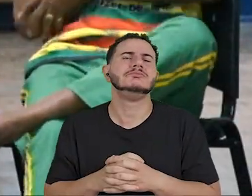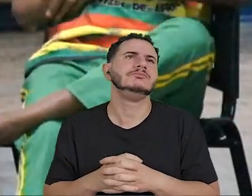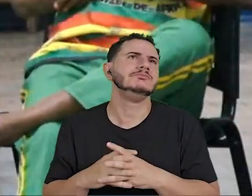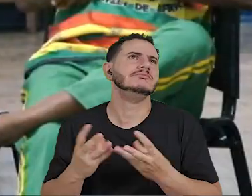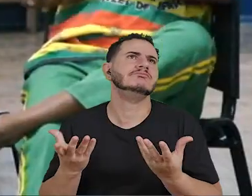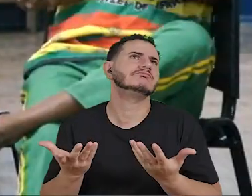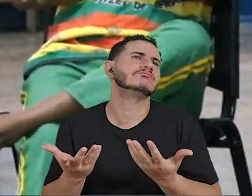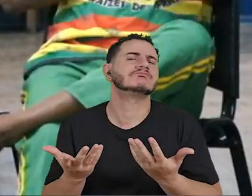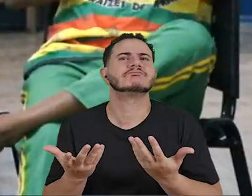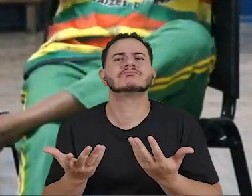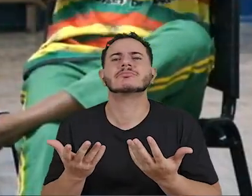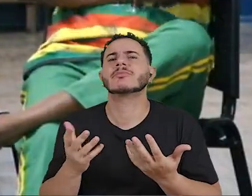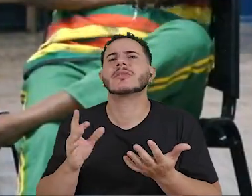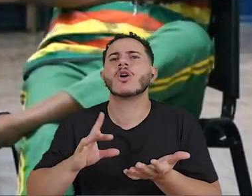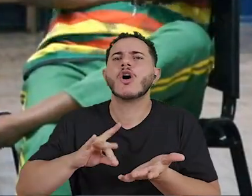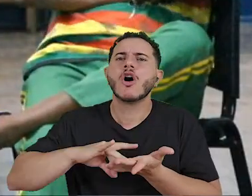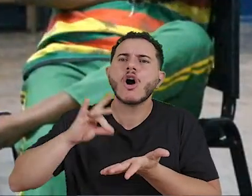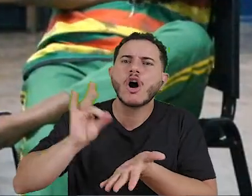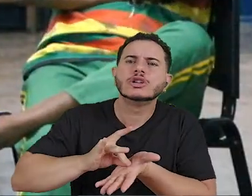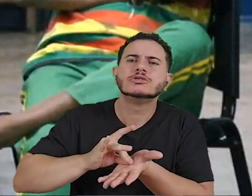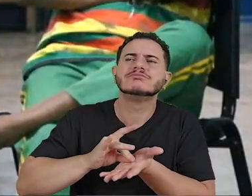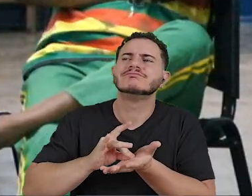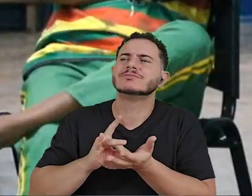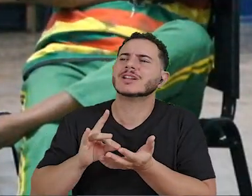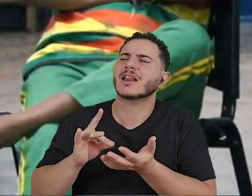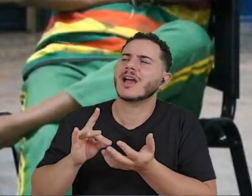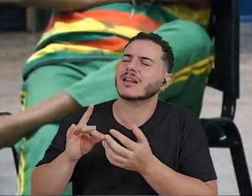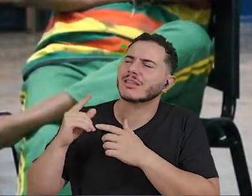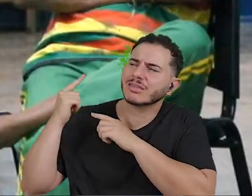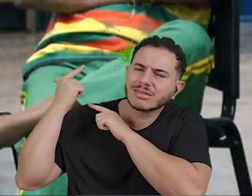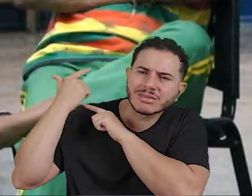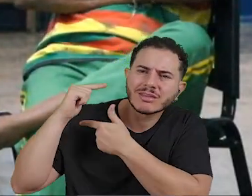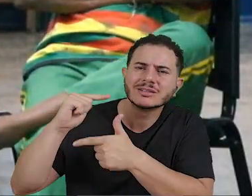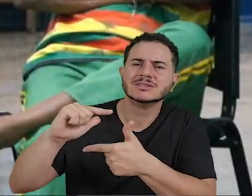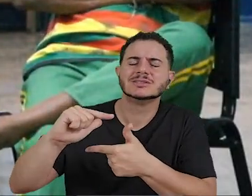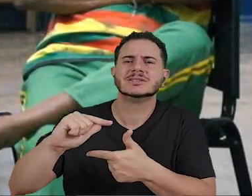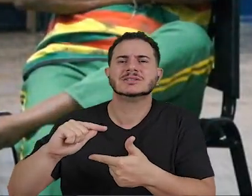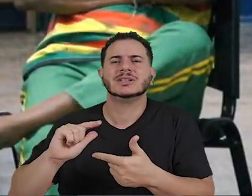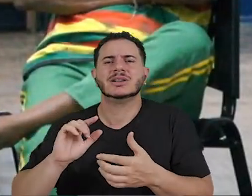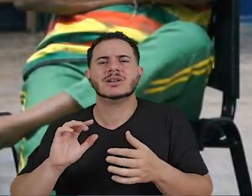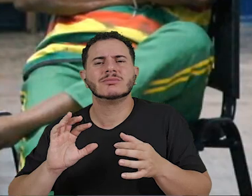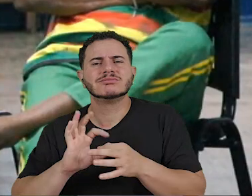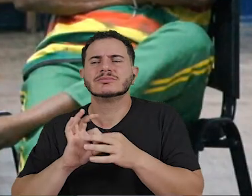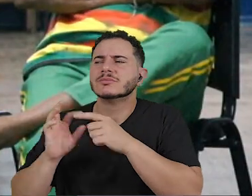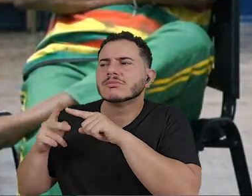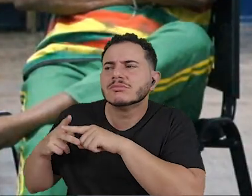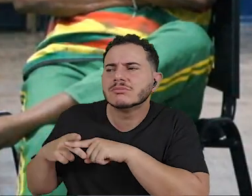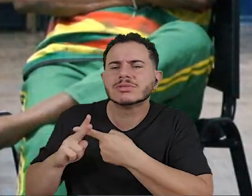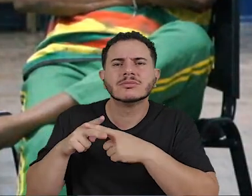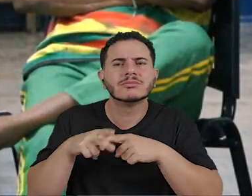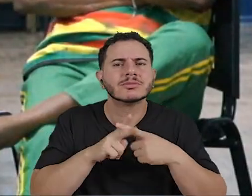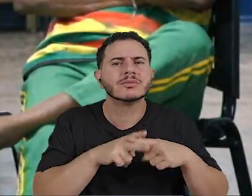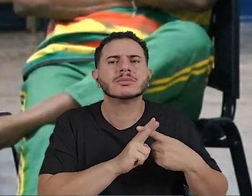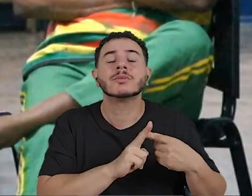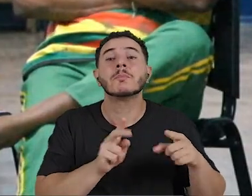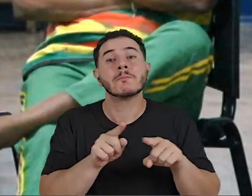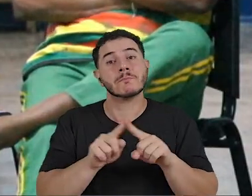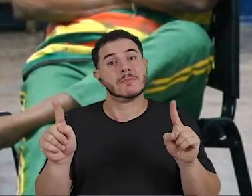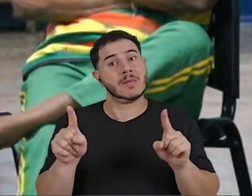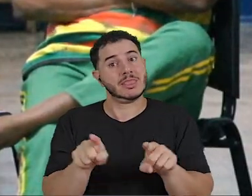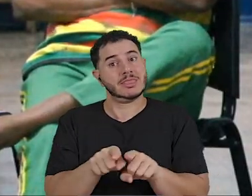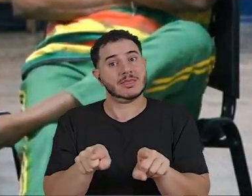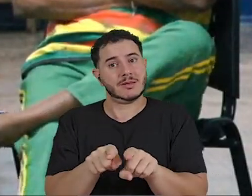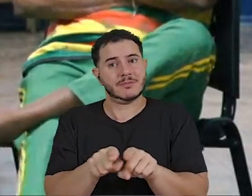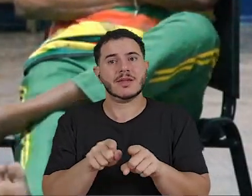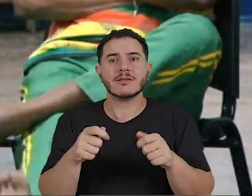vamos dizer assim, né, a originalidade, a tradição, a manutenção de algo, mas também